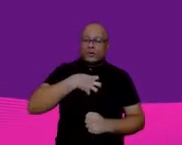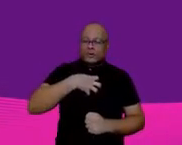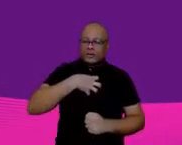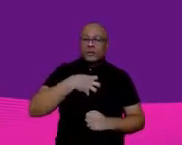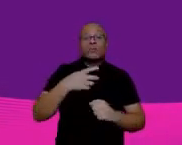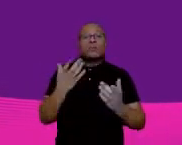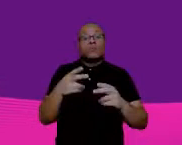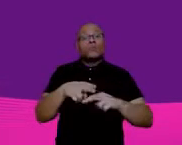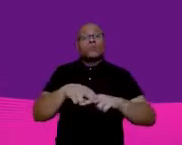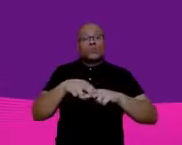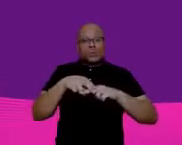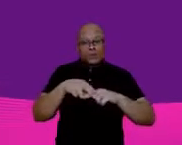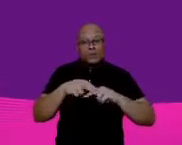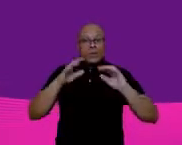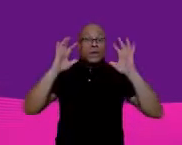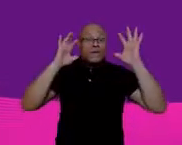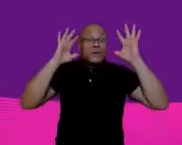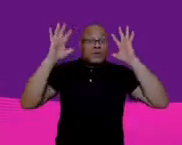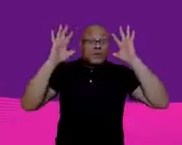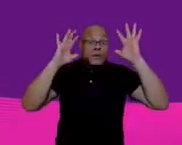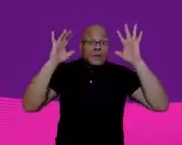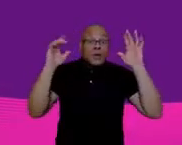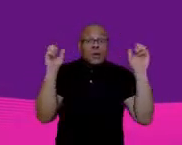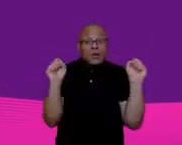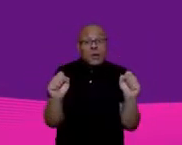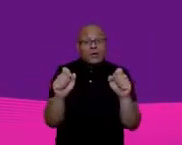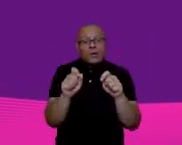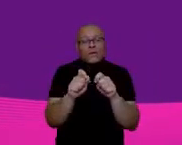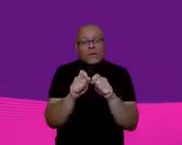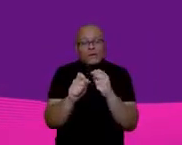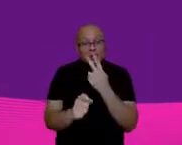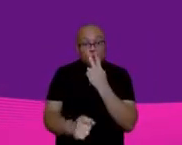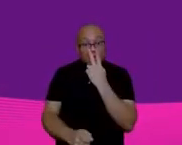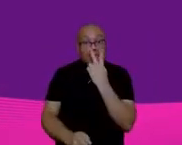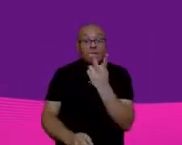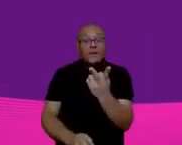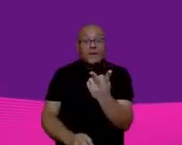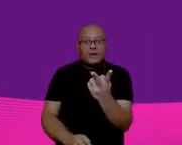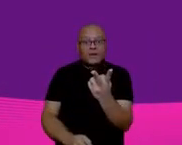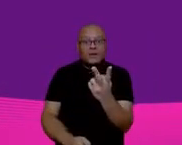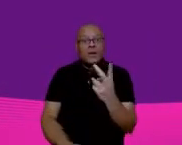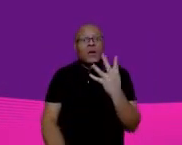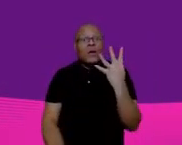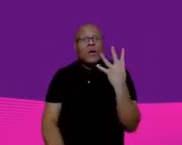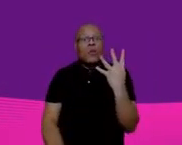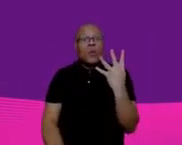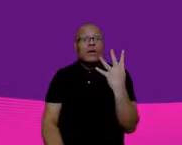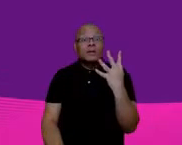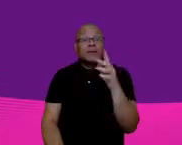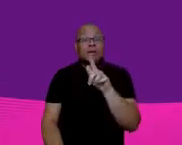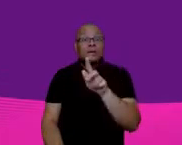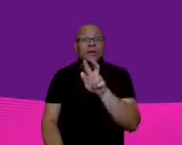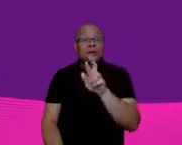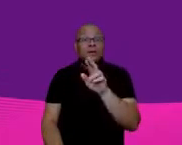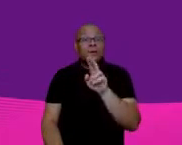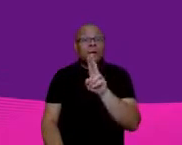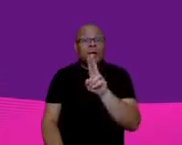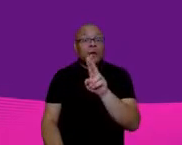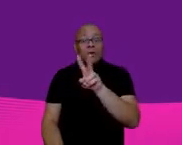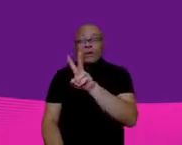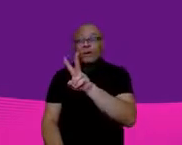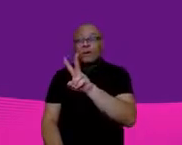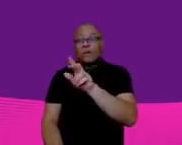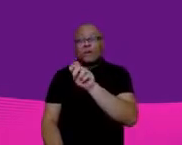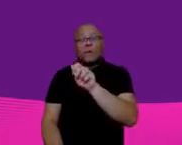nós pensarmos no que eu posso fazer, vejam aqui, eu já estou em 4 graus de faro, mas eu ainda